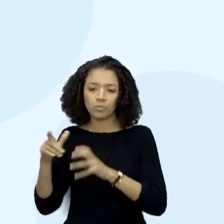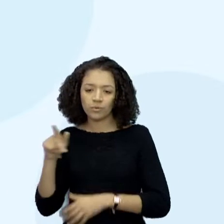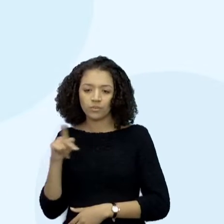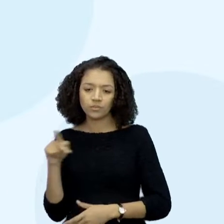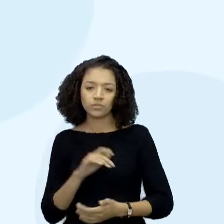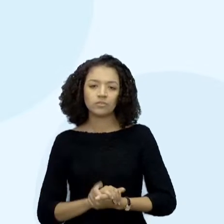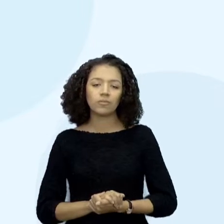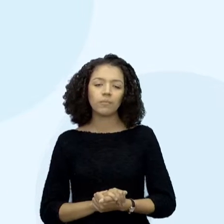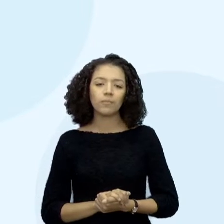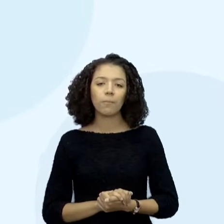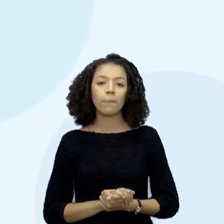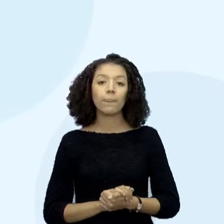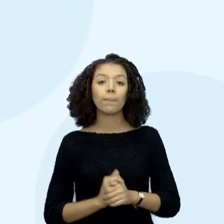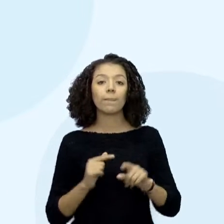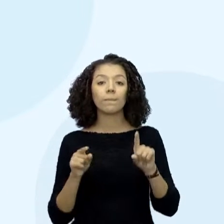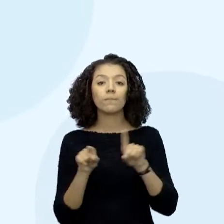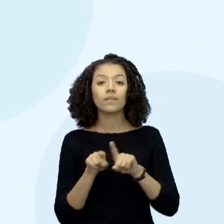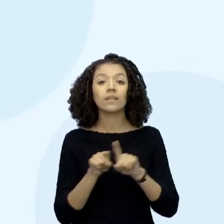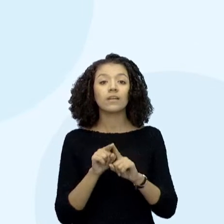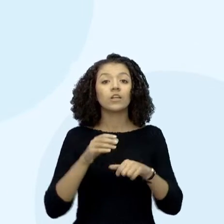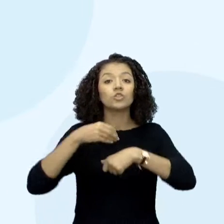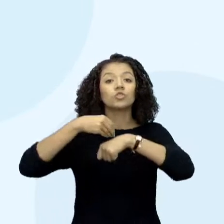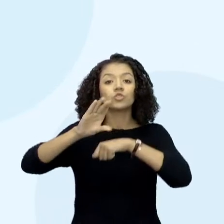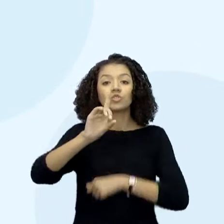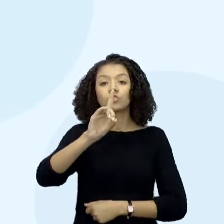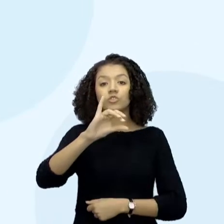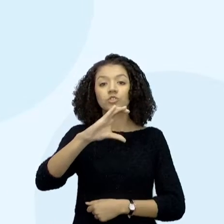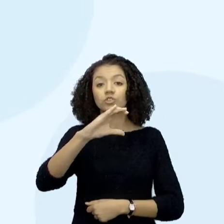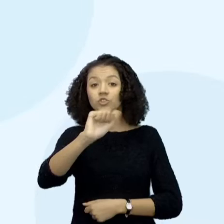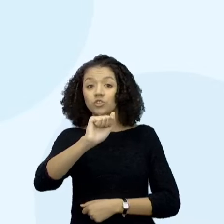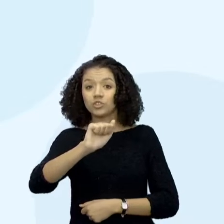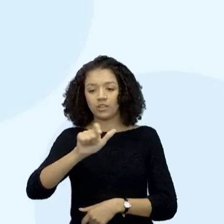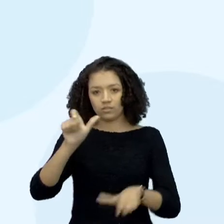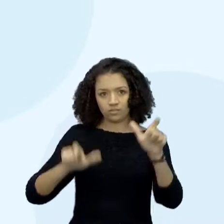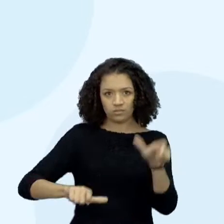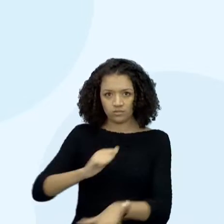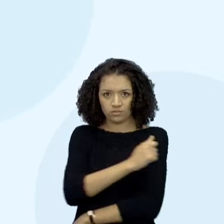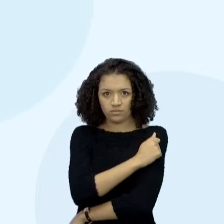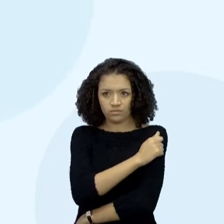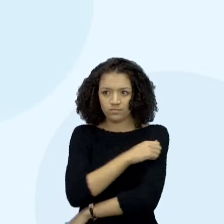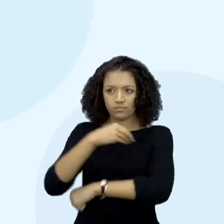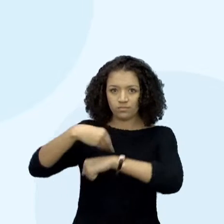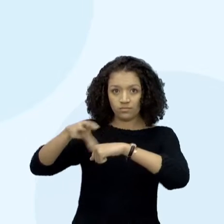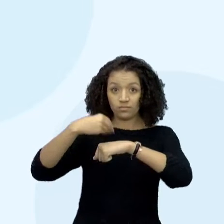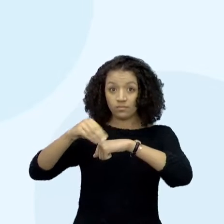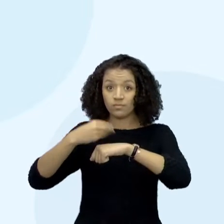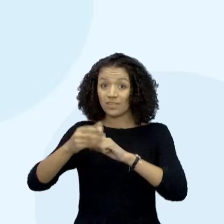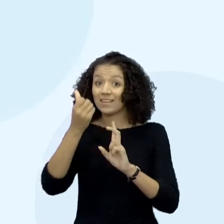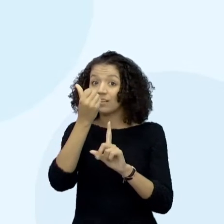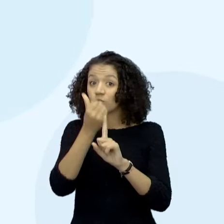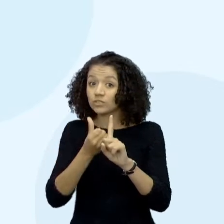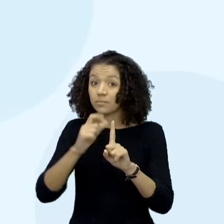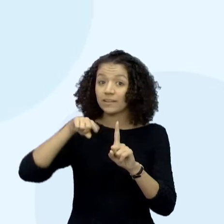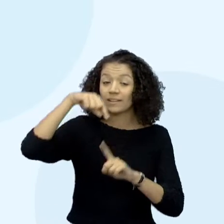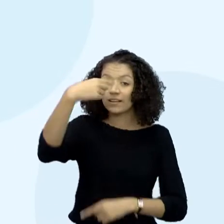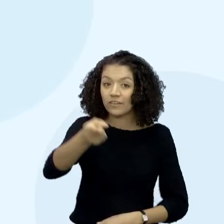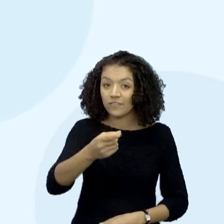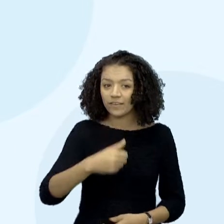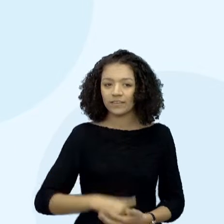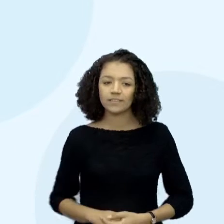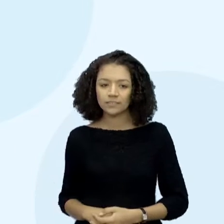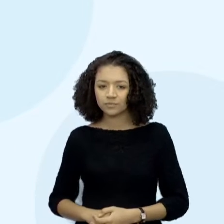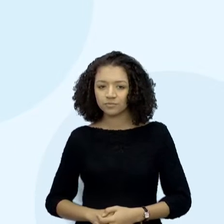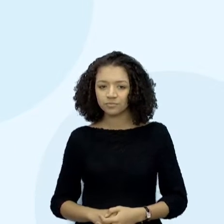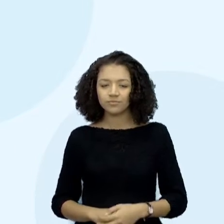última pergunta, que é: que dicas vocês dariam para os estudantes nas pesquisas do próximo semestre? E eu já vou jogando aqui a